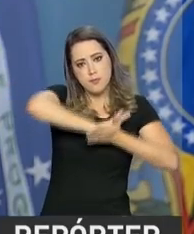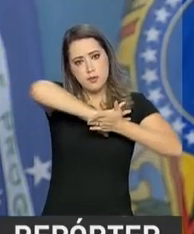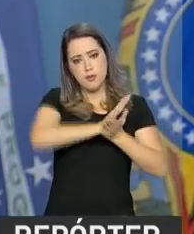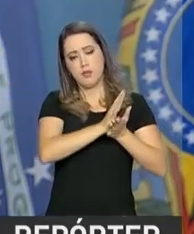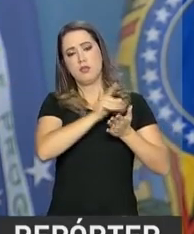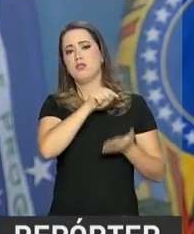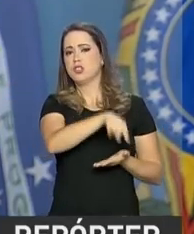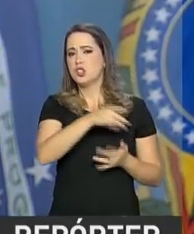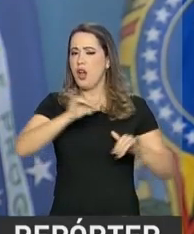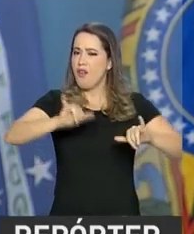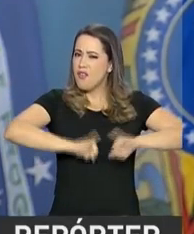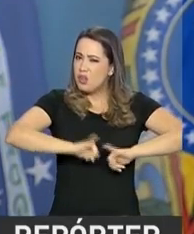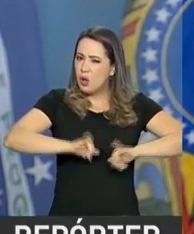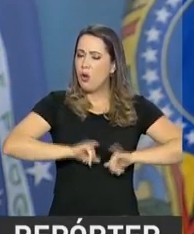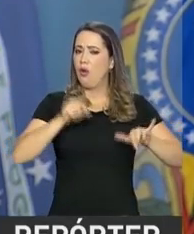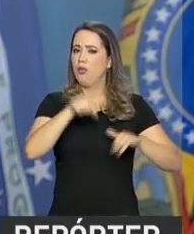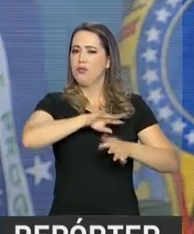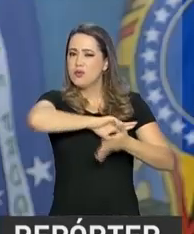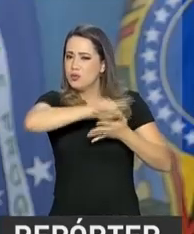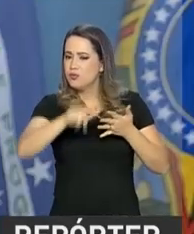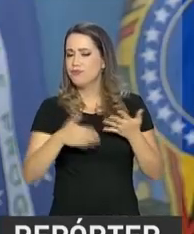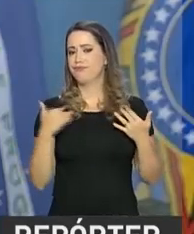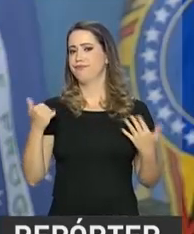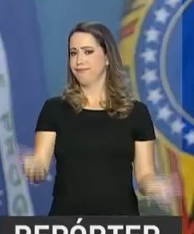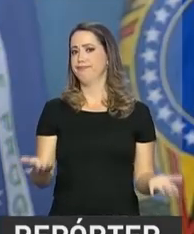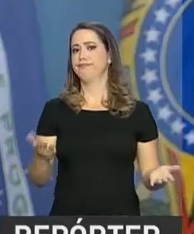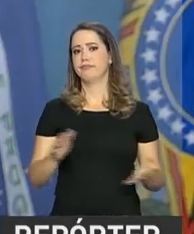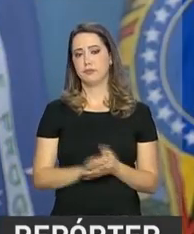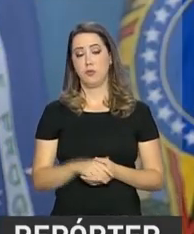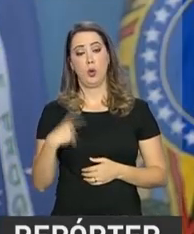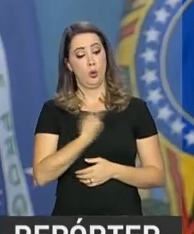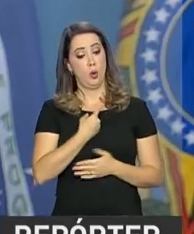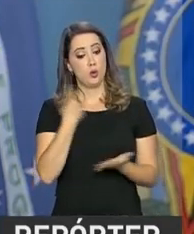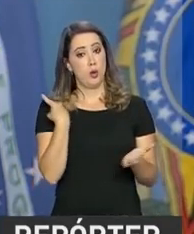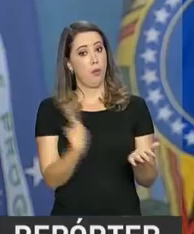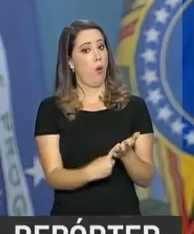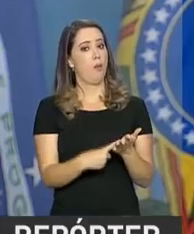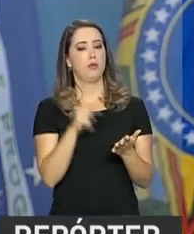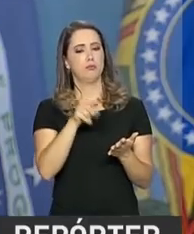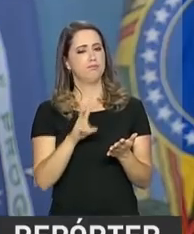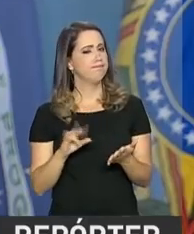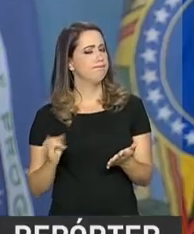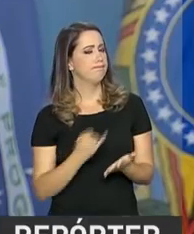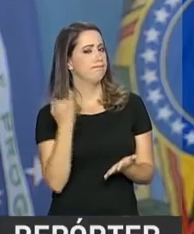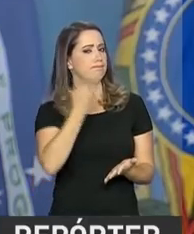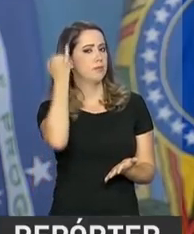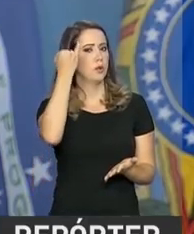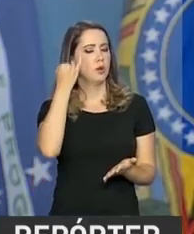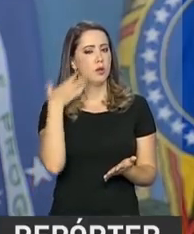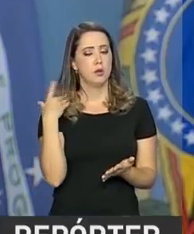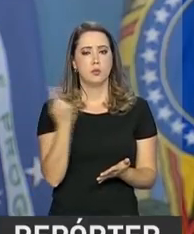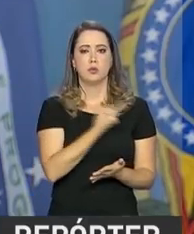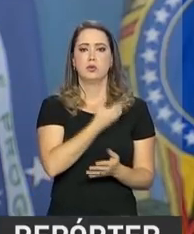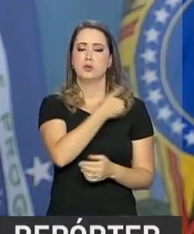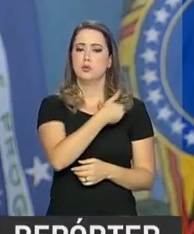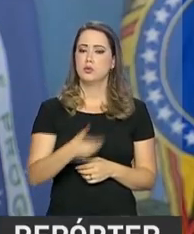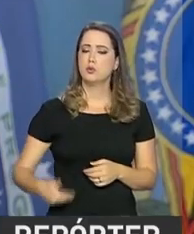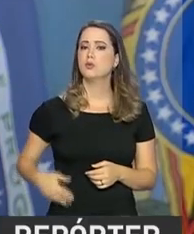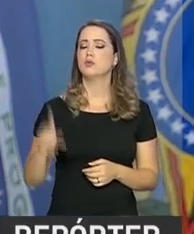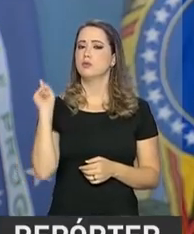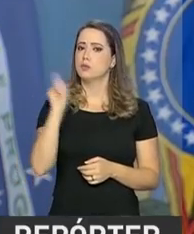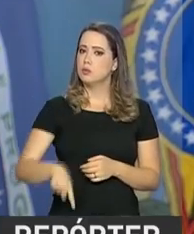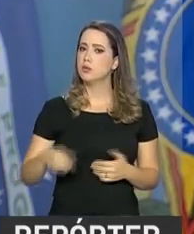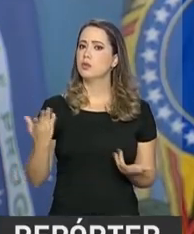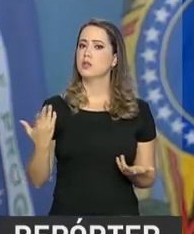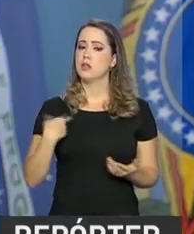naturalmente das mais diferentes formas nós estamos cumprindo aqui um dos conceitos um dos pilares do nosso governo